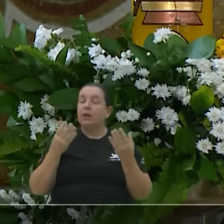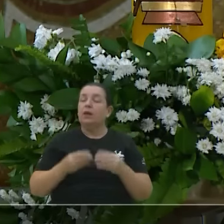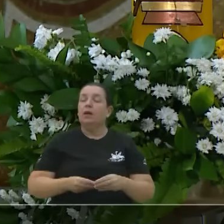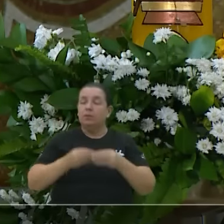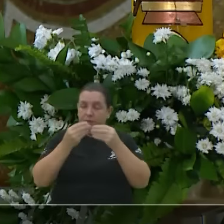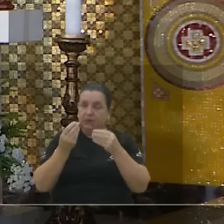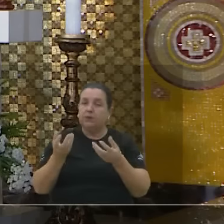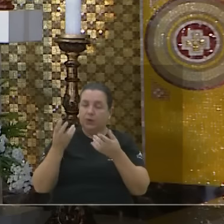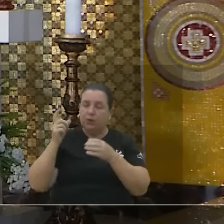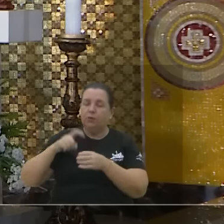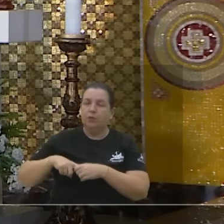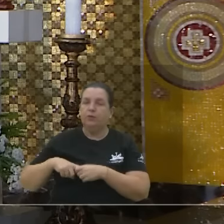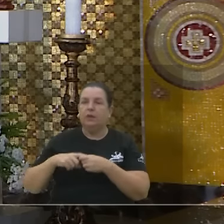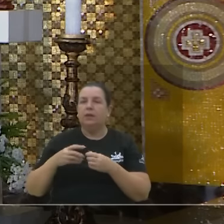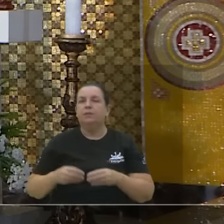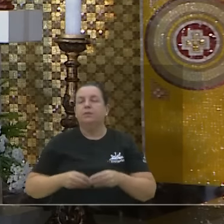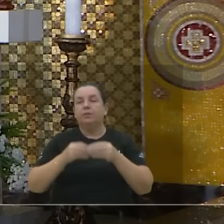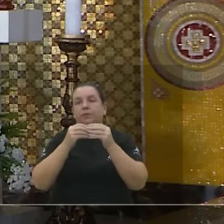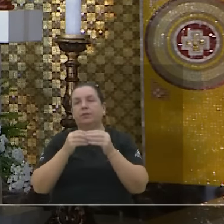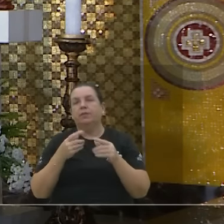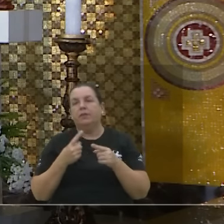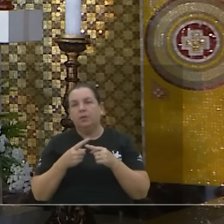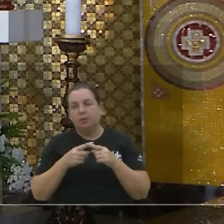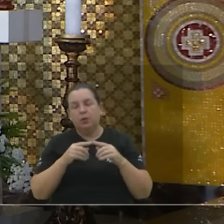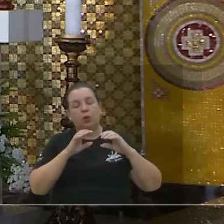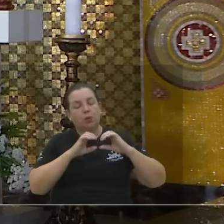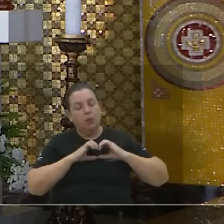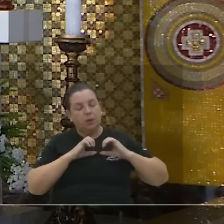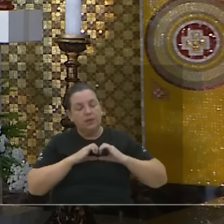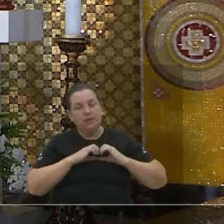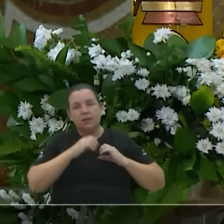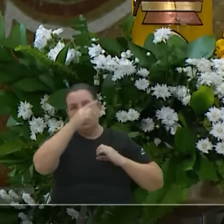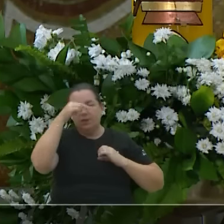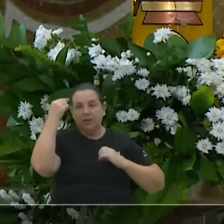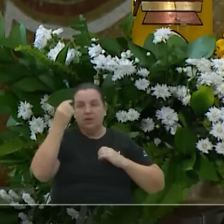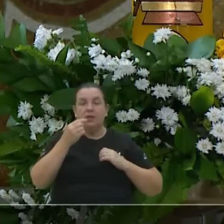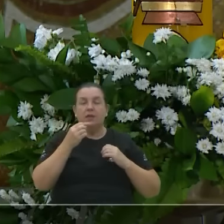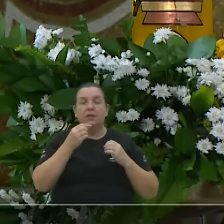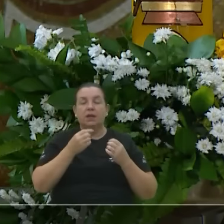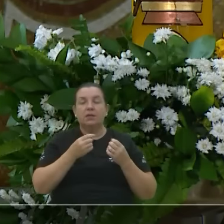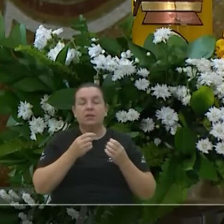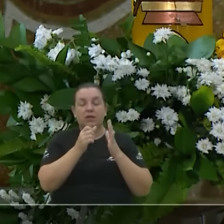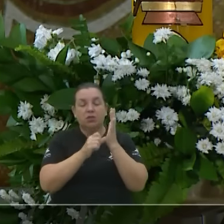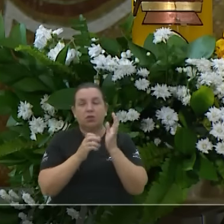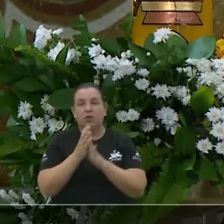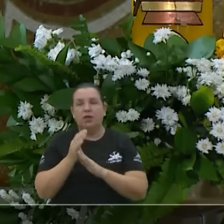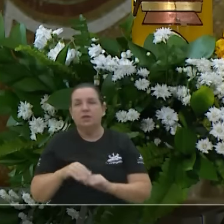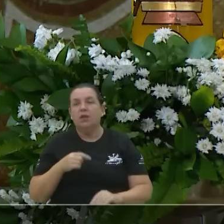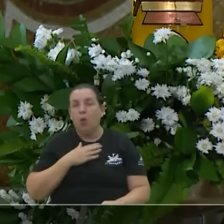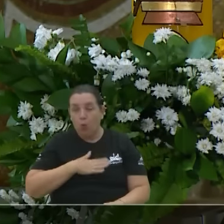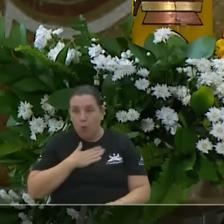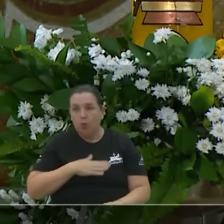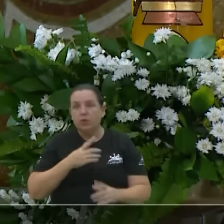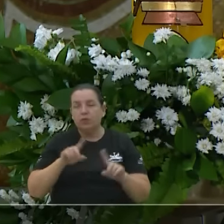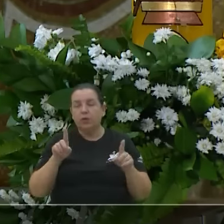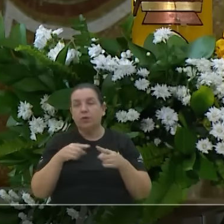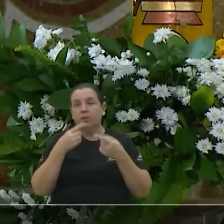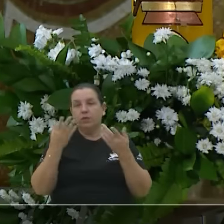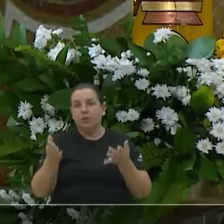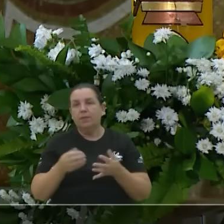meio-dia, porque está no meu coração, das Santas Chagas. Tem uma música que a gente cantava muito, e gosto que cante: